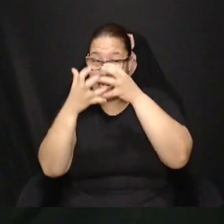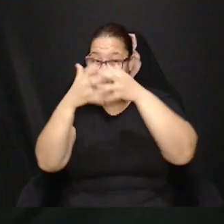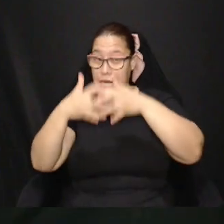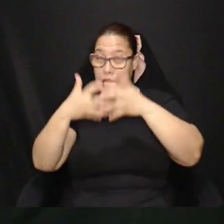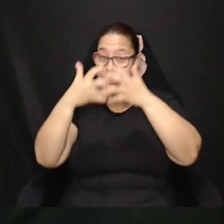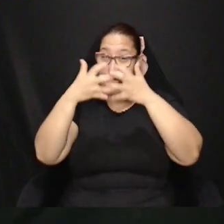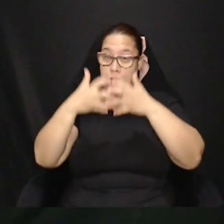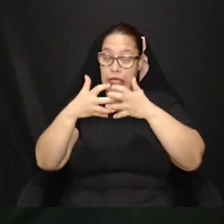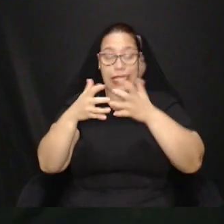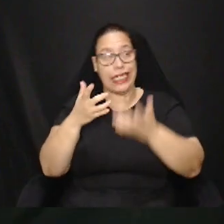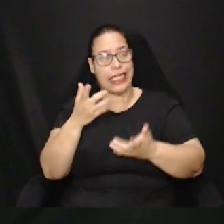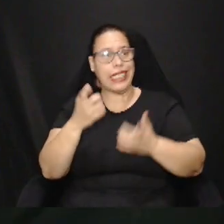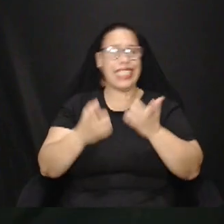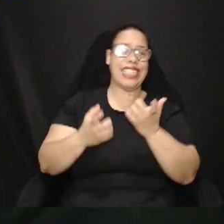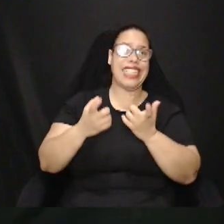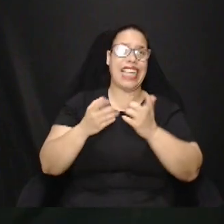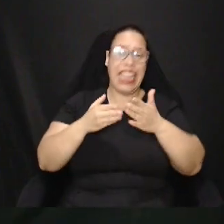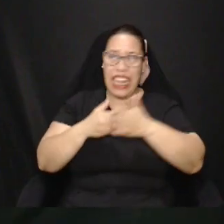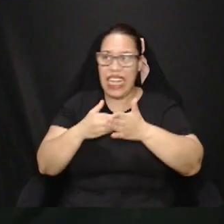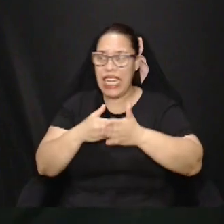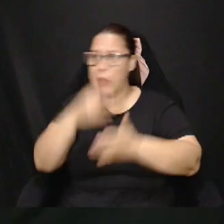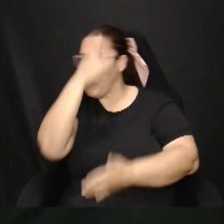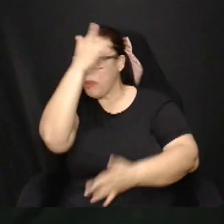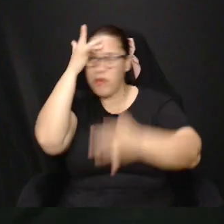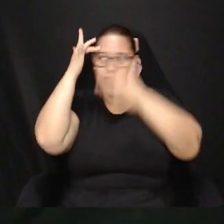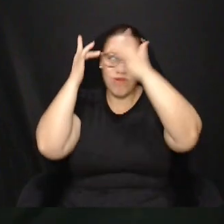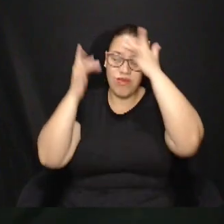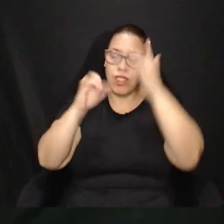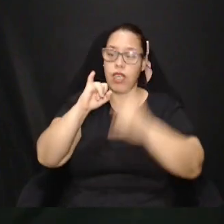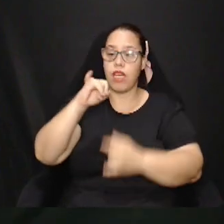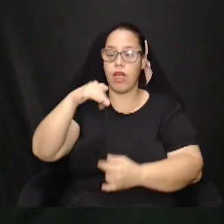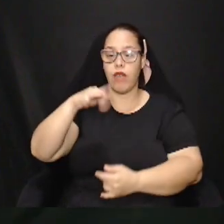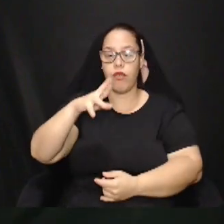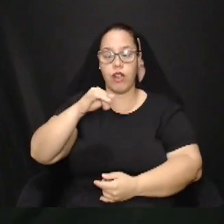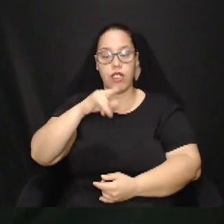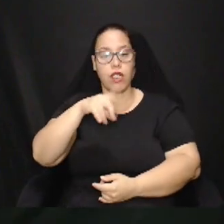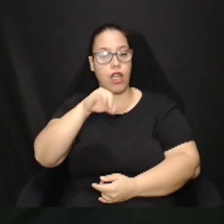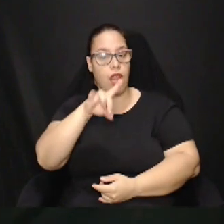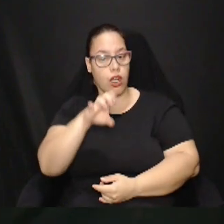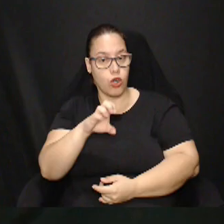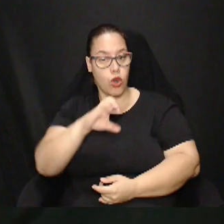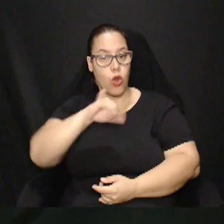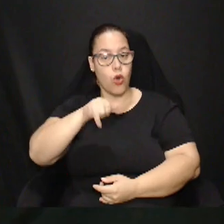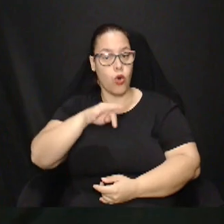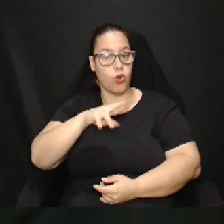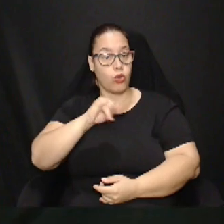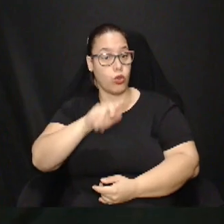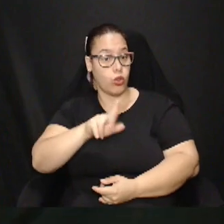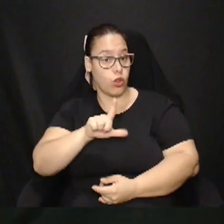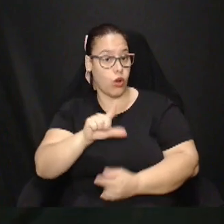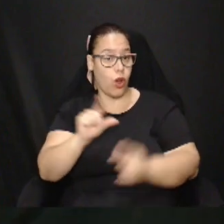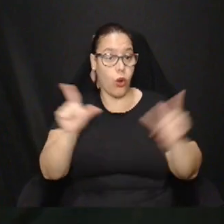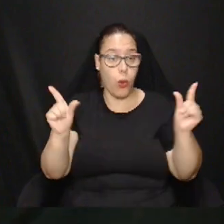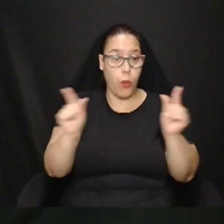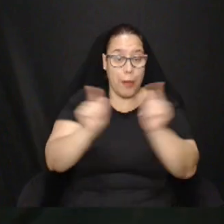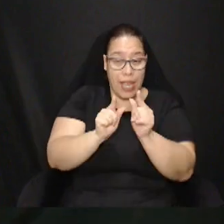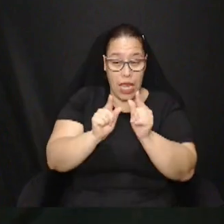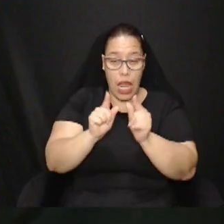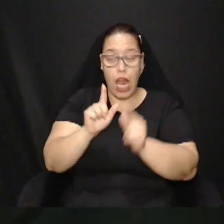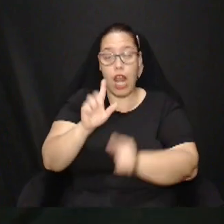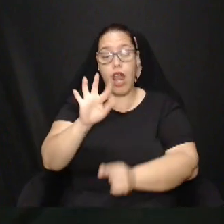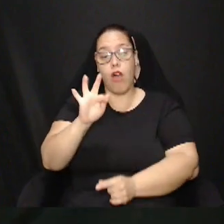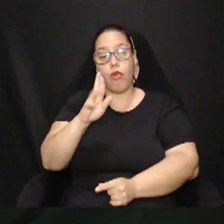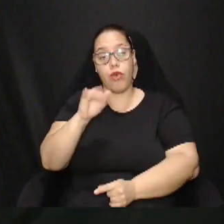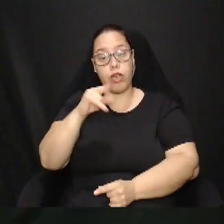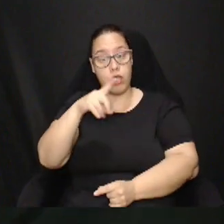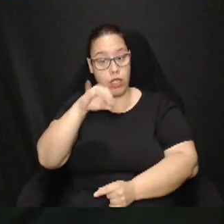para muitas pessoas. Infertilidade conjugal, baixa fertilidade. A sociedade moderna enfrenta